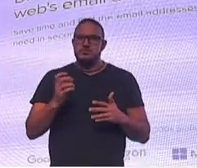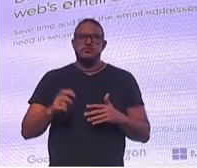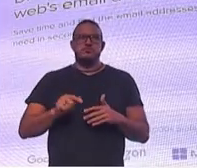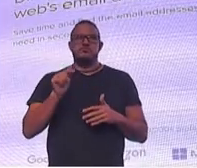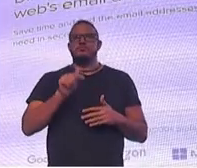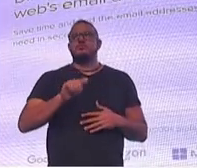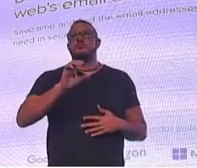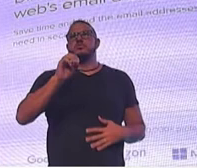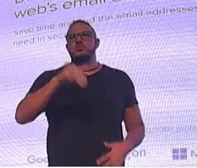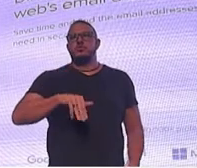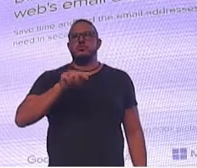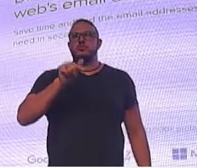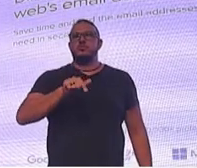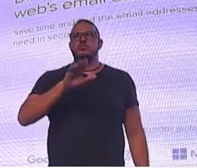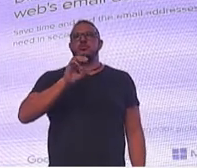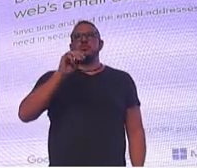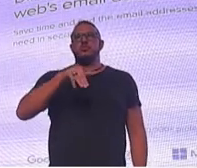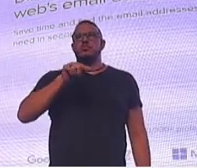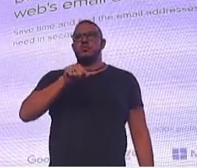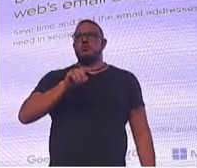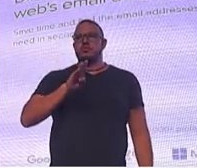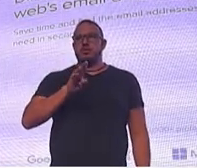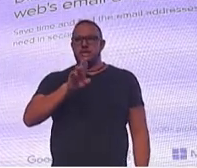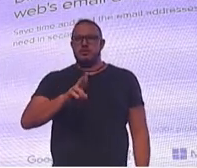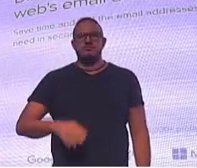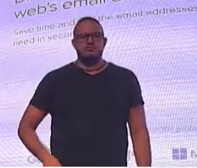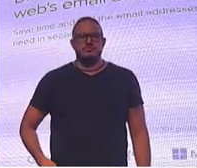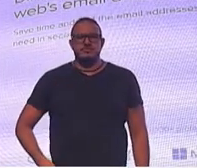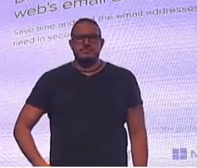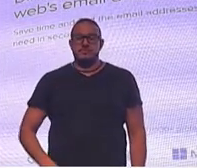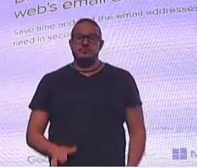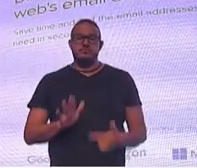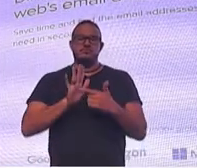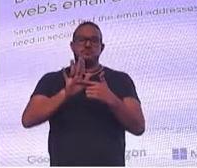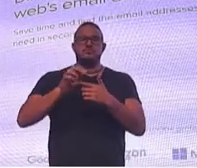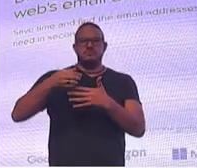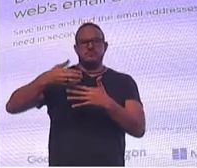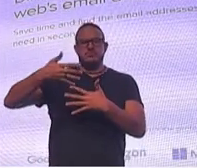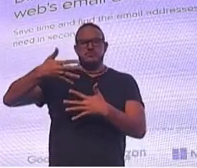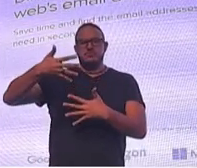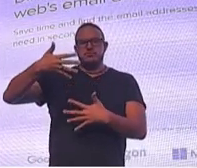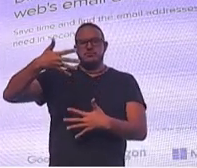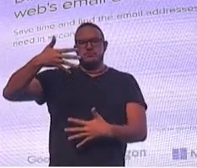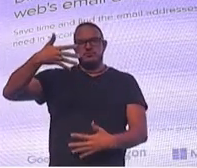.com, .com.br, .gov e dá um enter. Vai mostrar a lista para vocês.